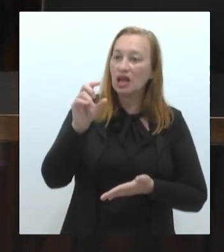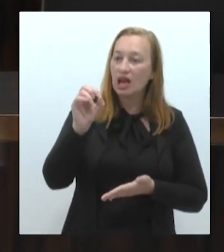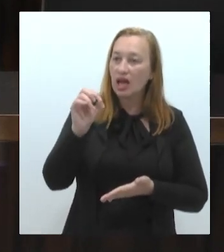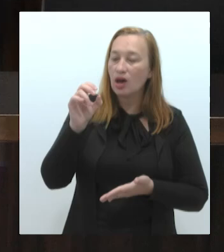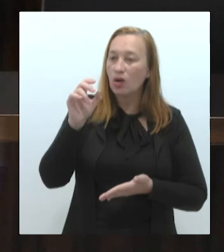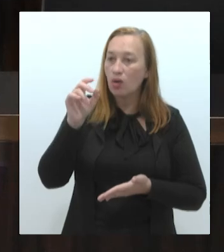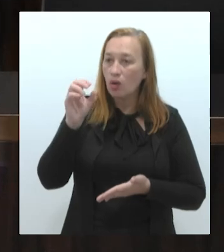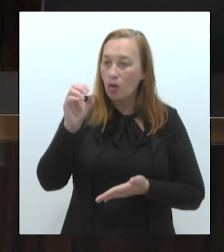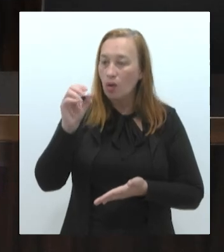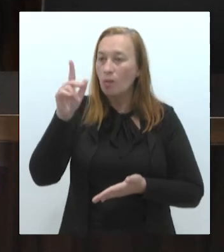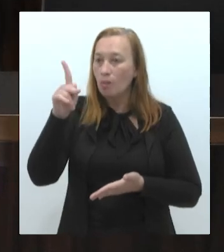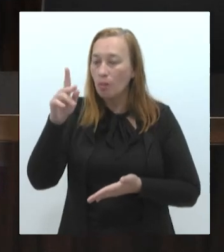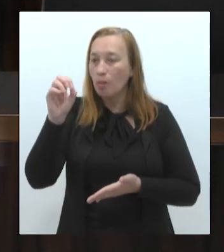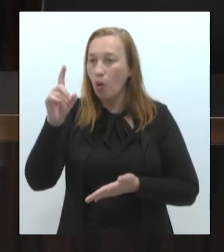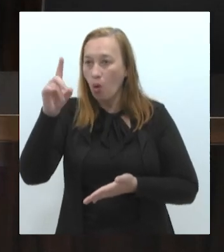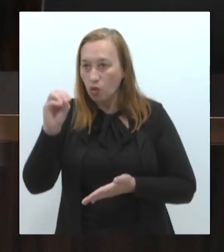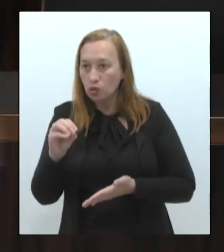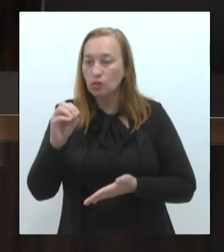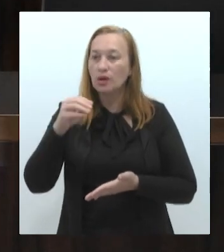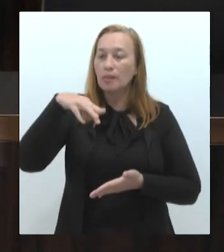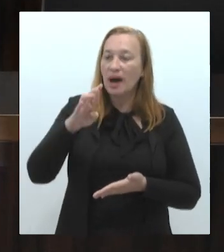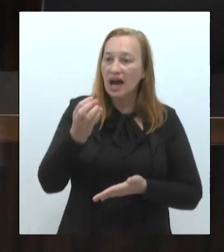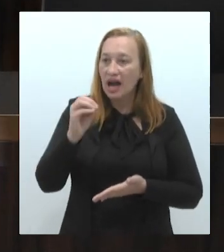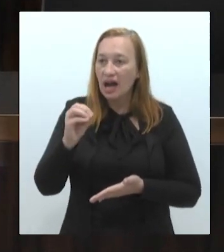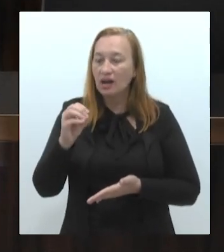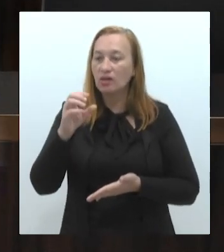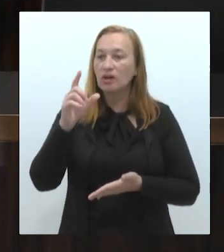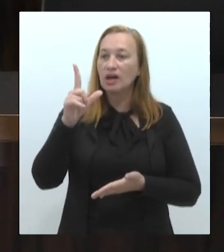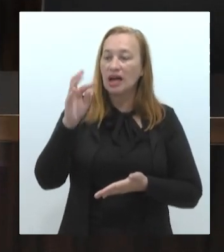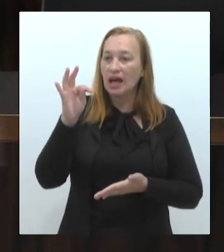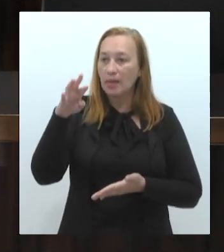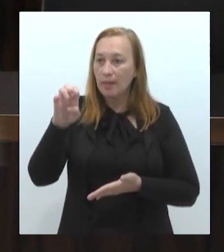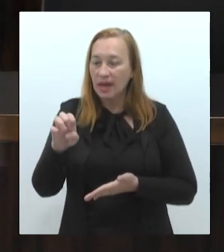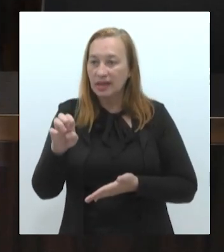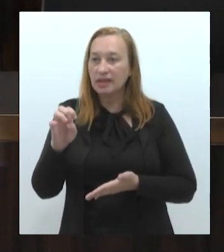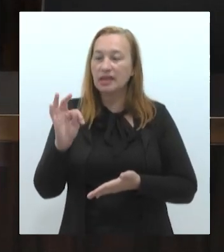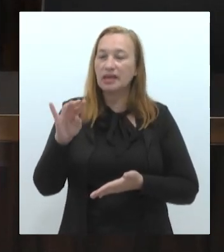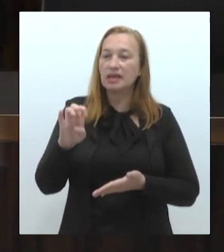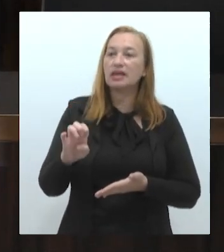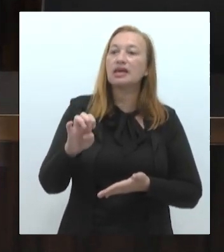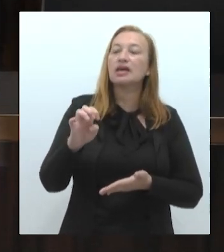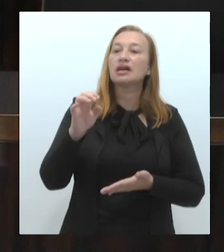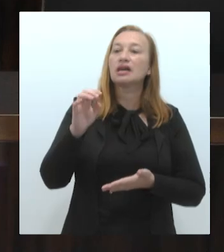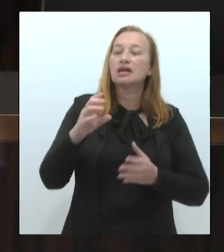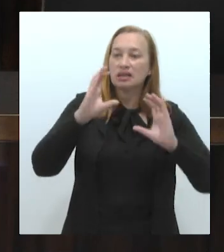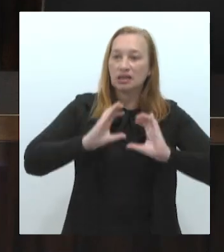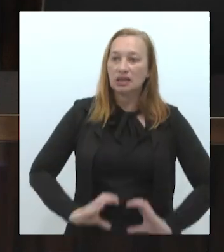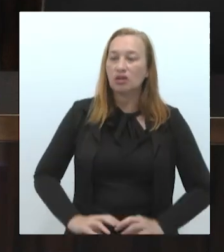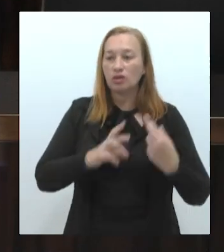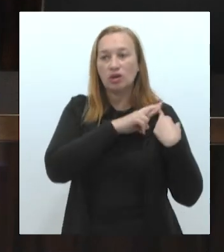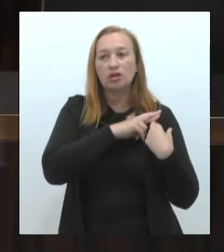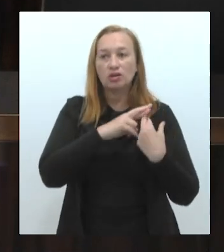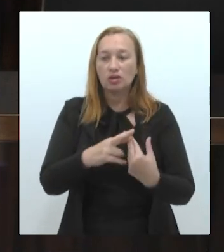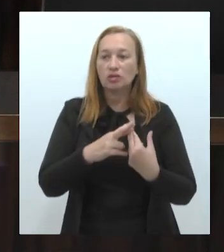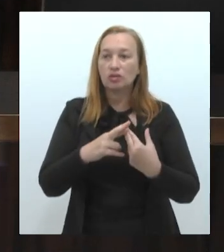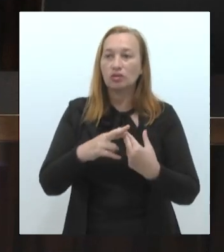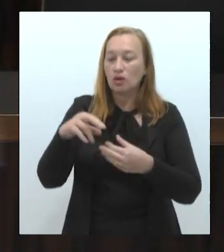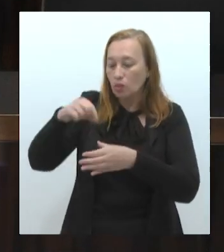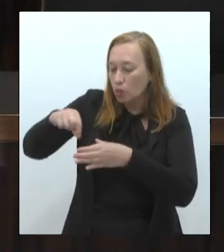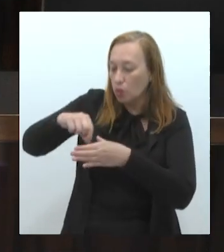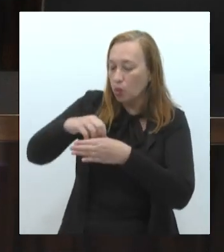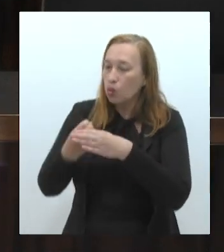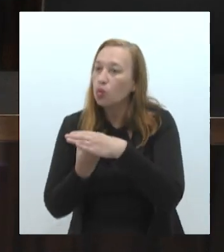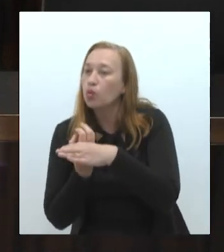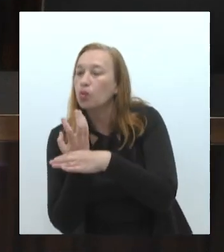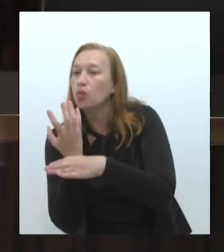Maria, Sabino, Marcário, Clemente, Antônio e Francisco, cidadãos responsáveis pelo reflorestamento